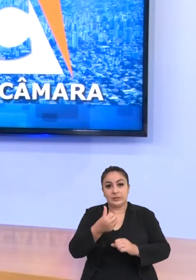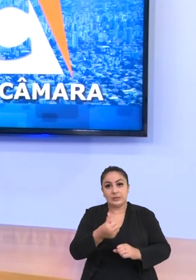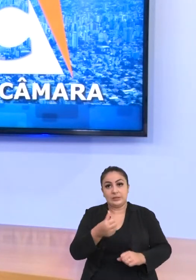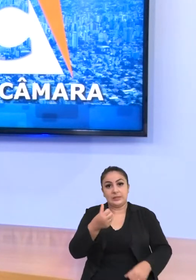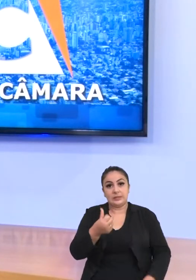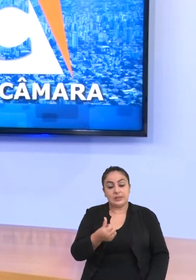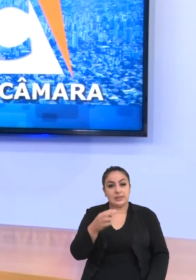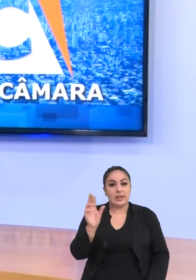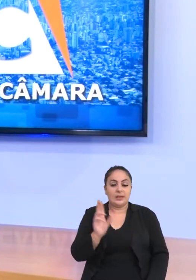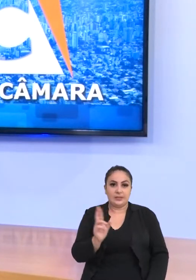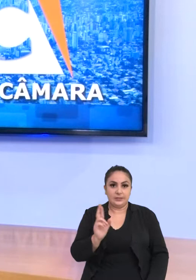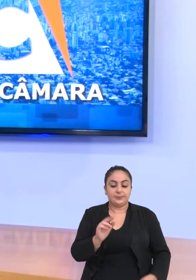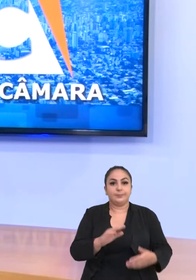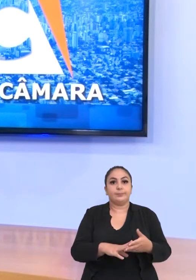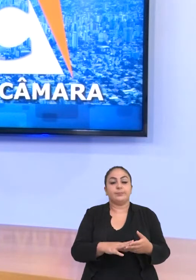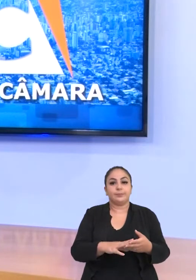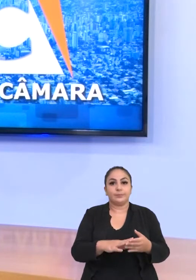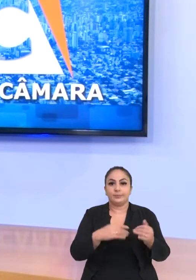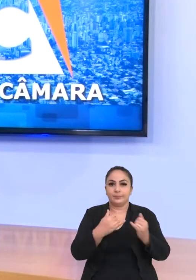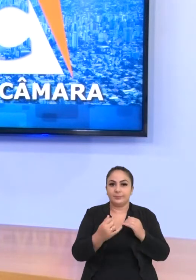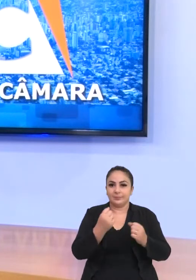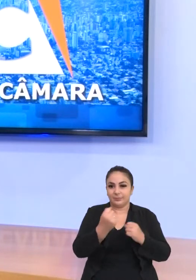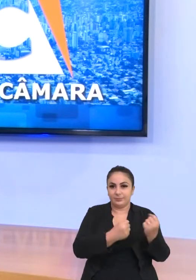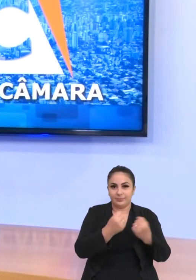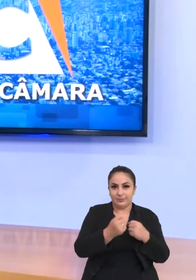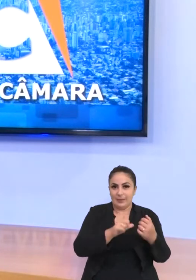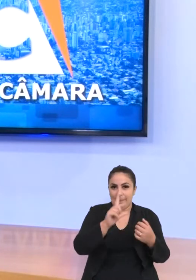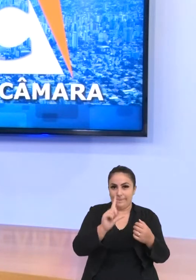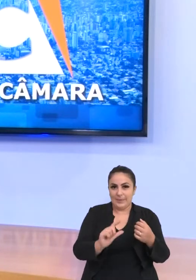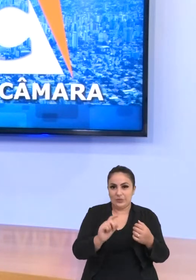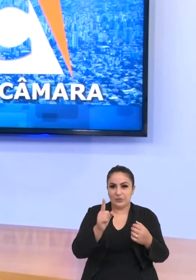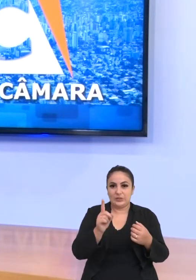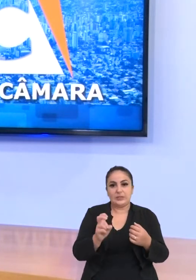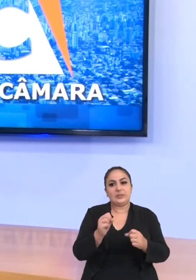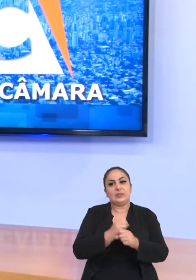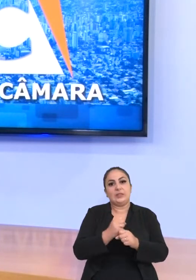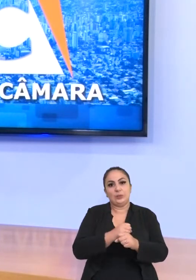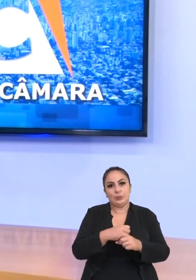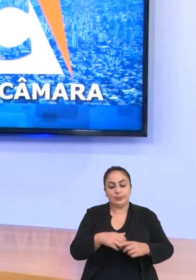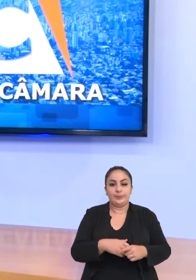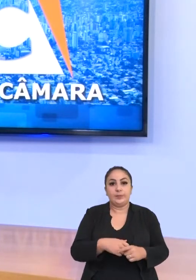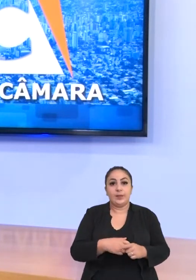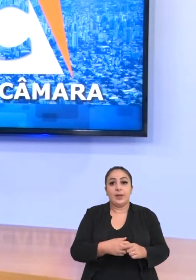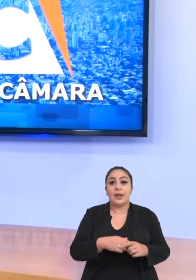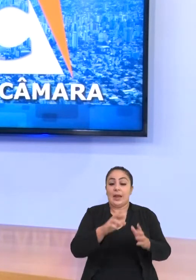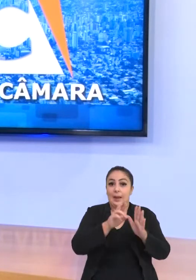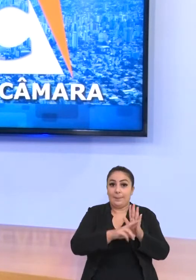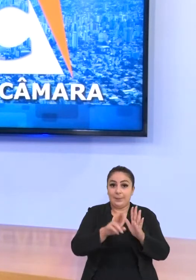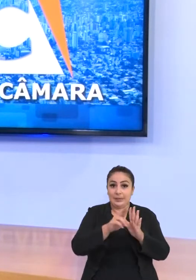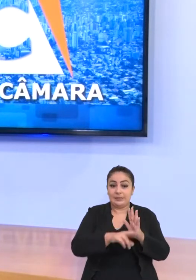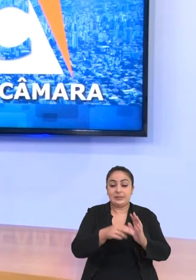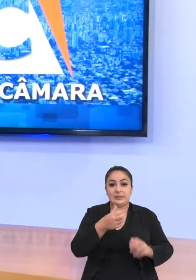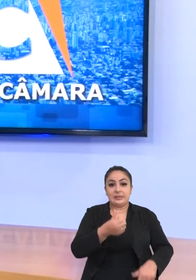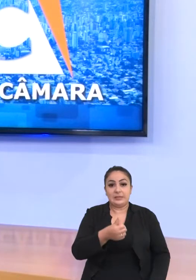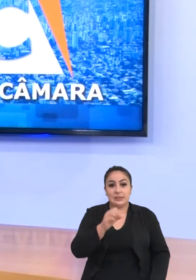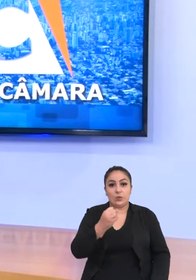R$ 66, no caso de veículos com menos de 15 anos. O que